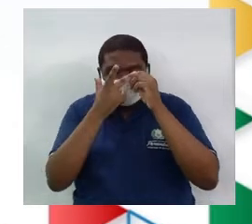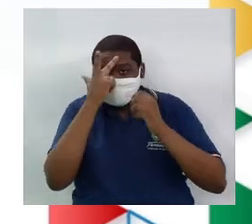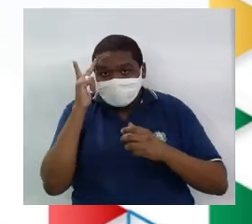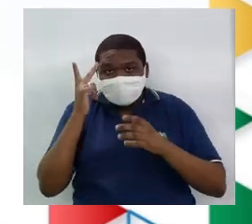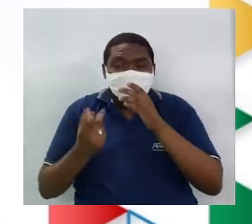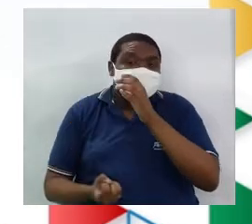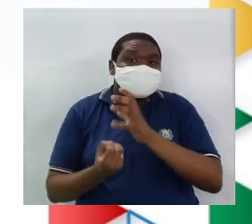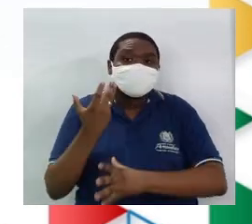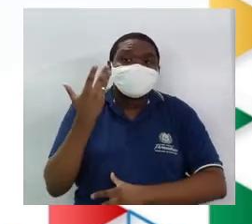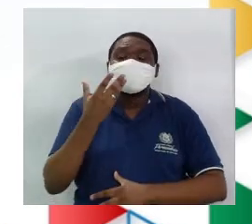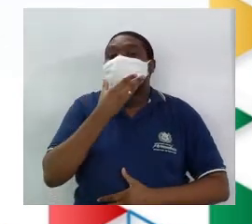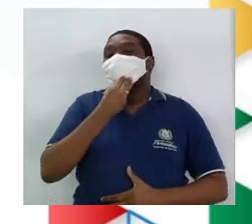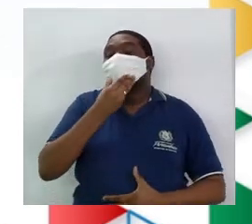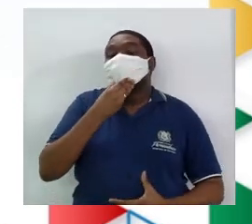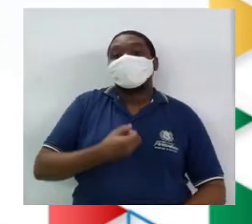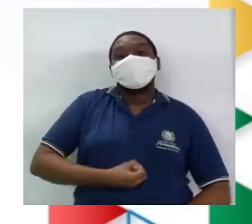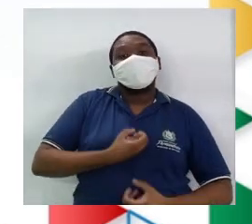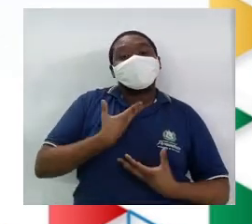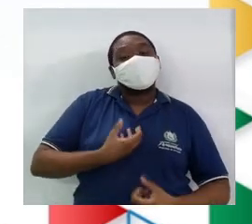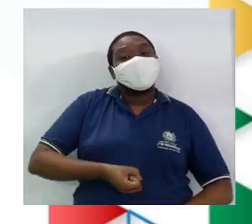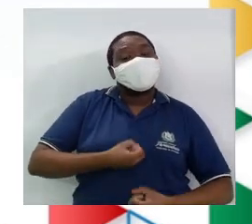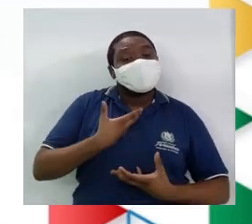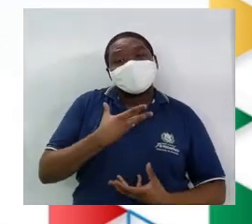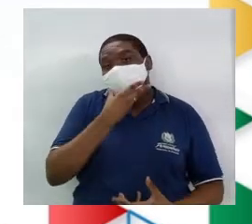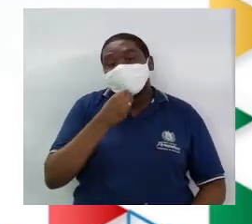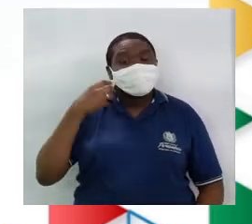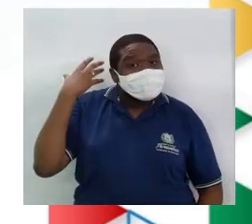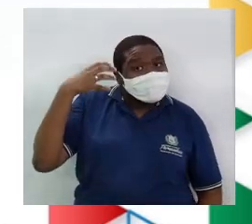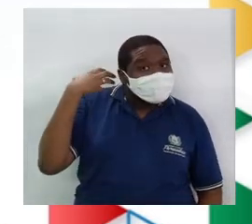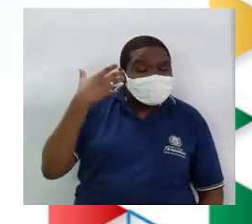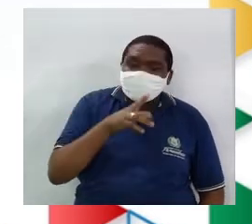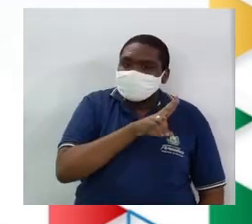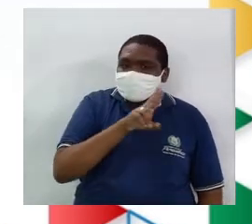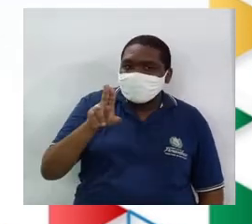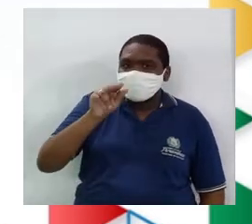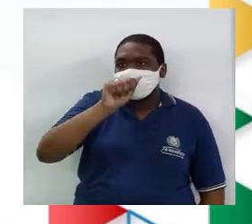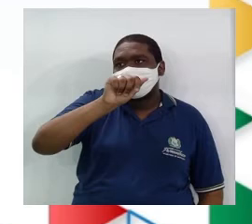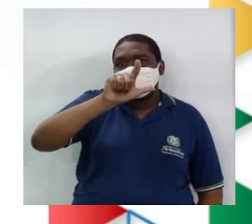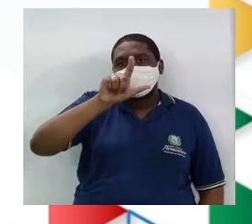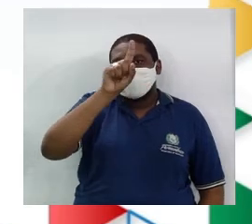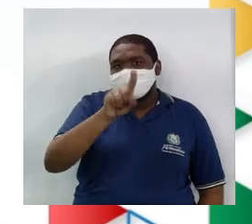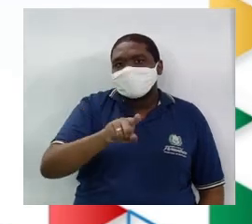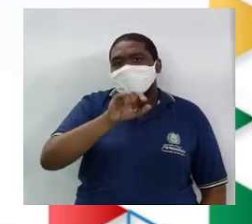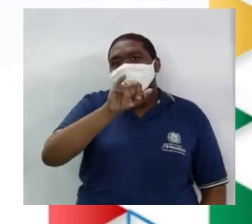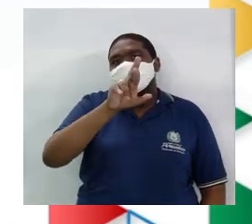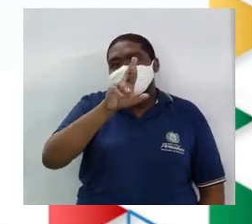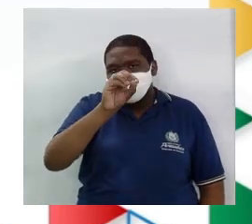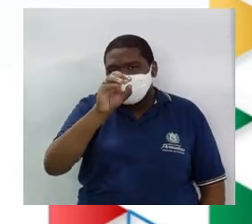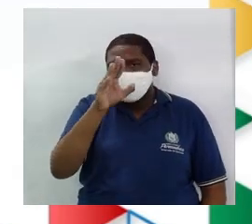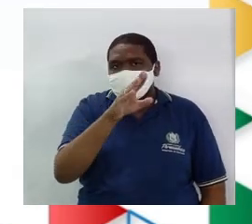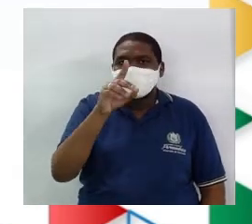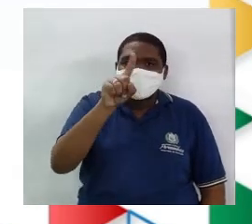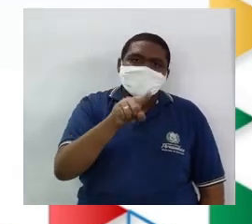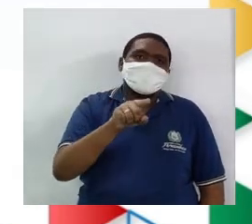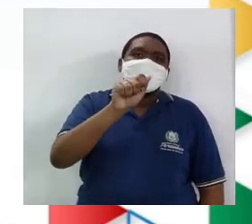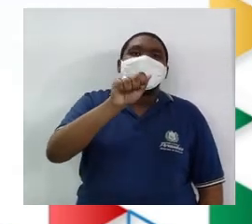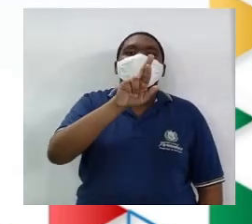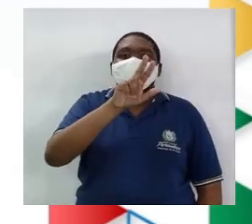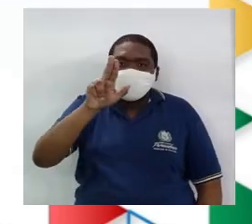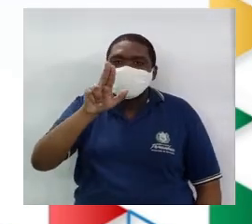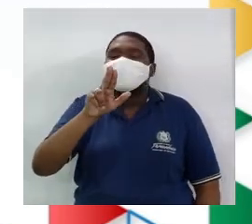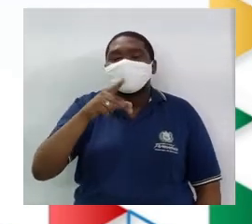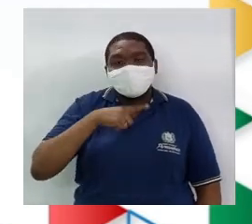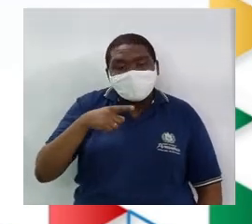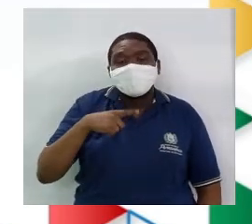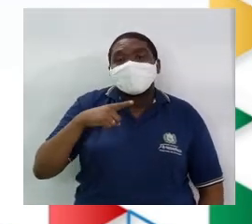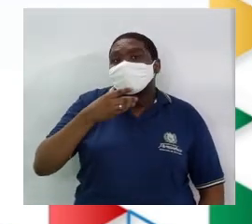Foi fundada pelo poeta e radialista Alziro Zaru. A Legião da Boa Vontade tem